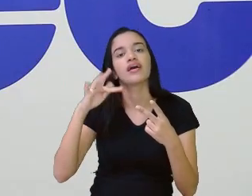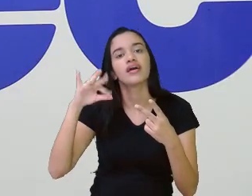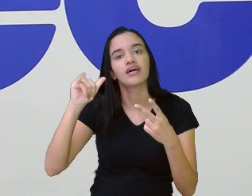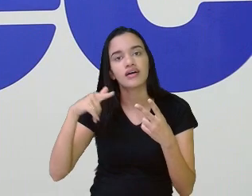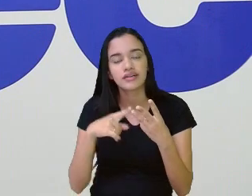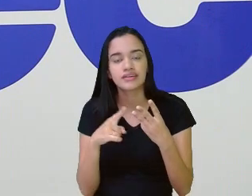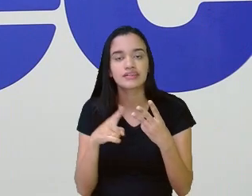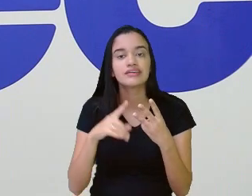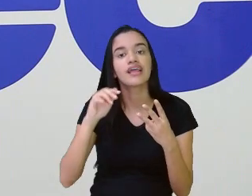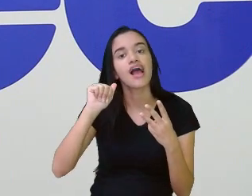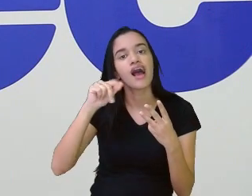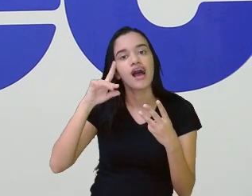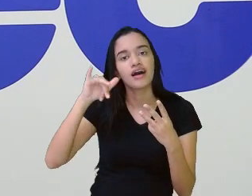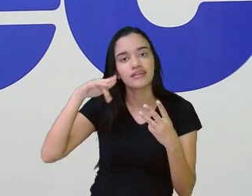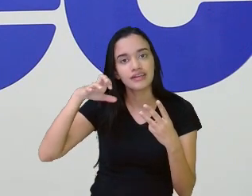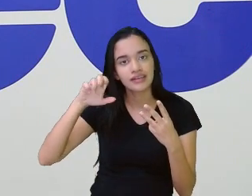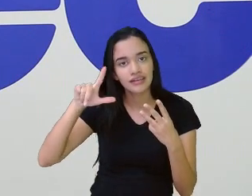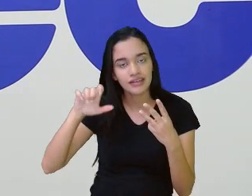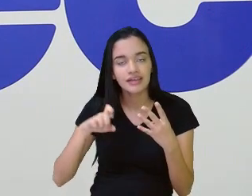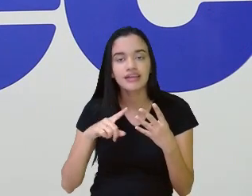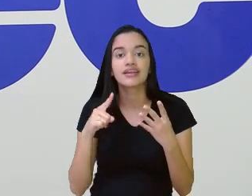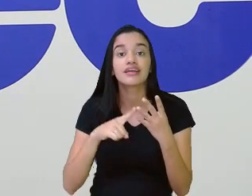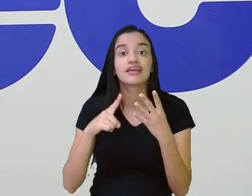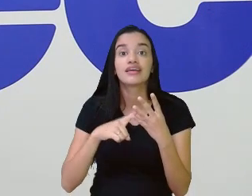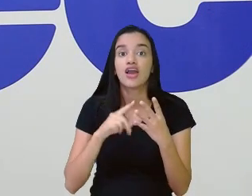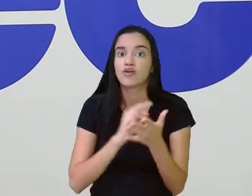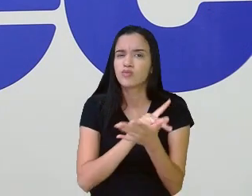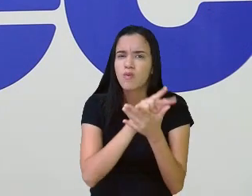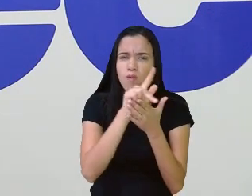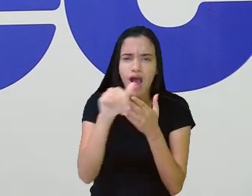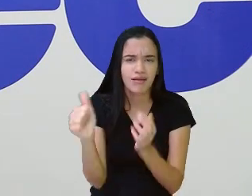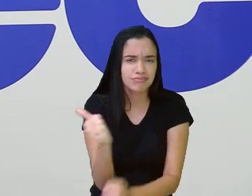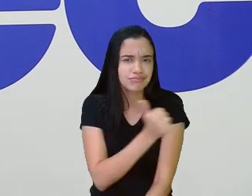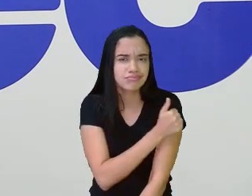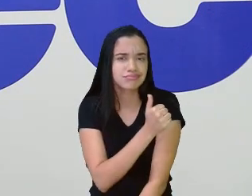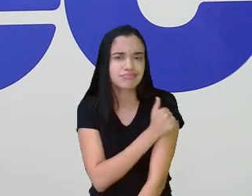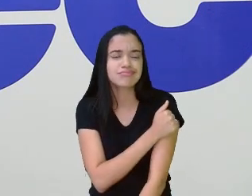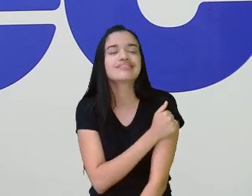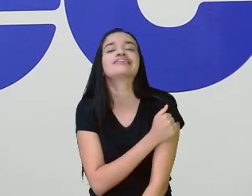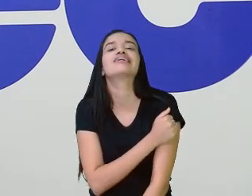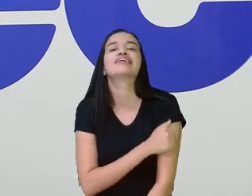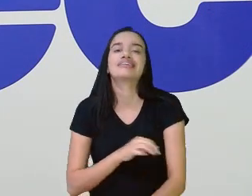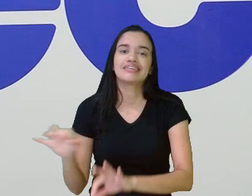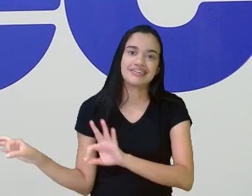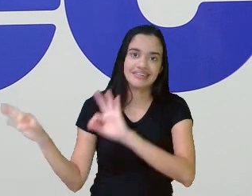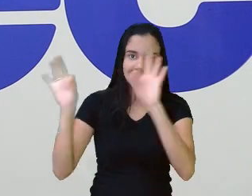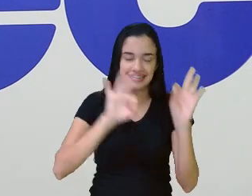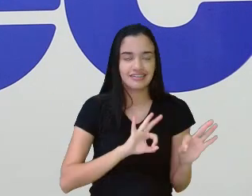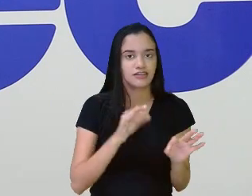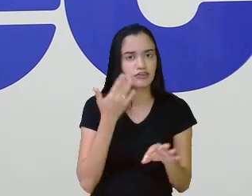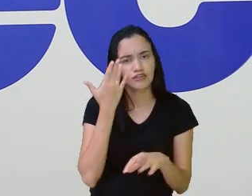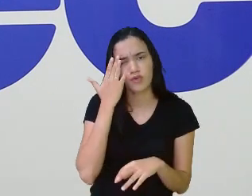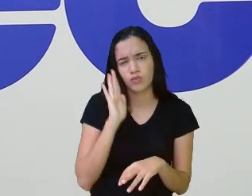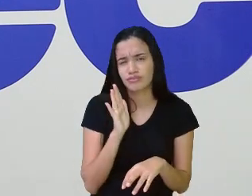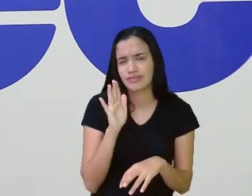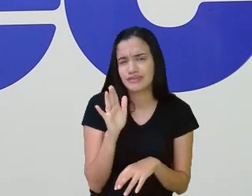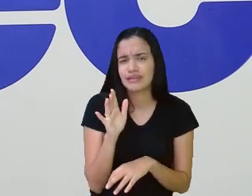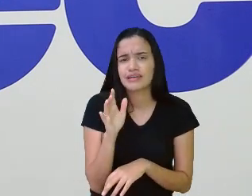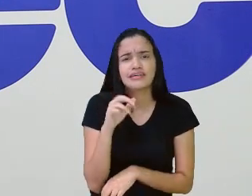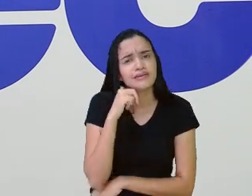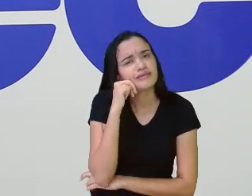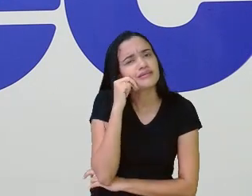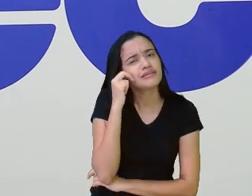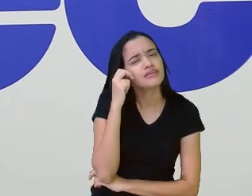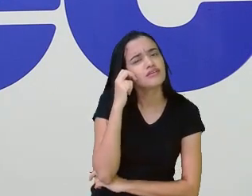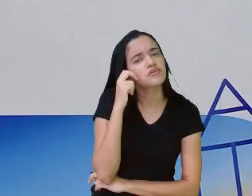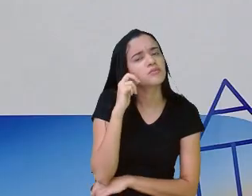Andrene, Adriele, Luan, Anne. Gente, tem demais assistindo. Olha aí. Não sei se eles estão tímidos, estamos